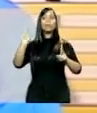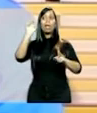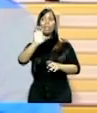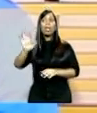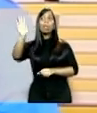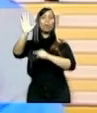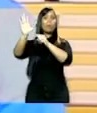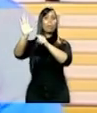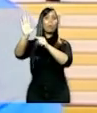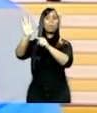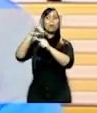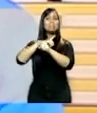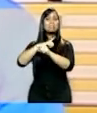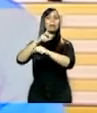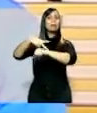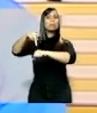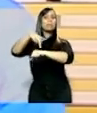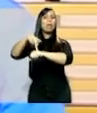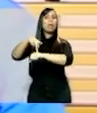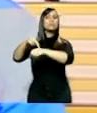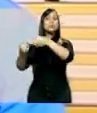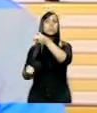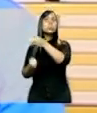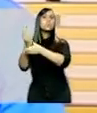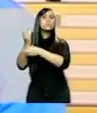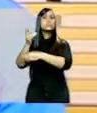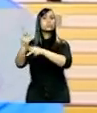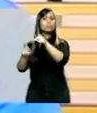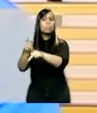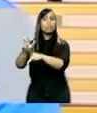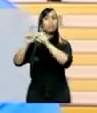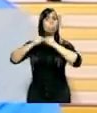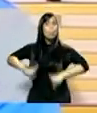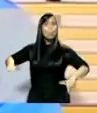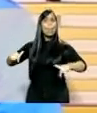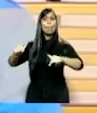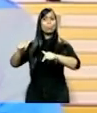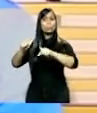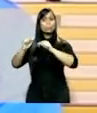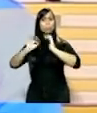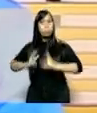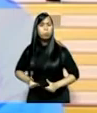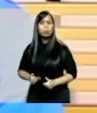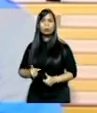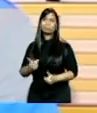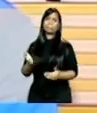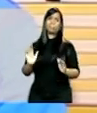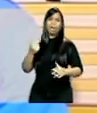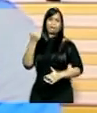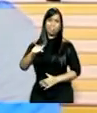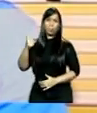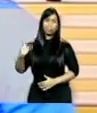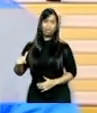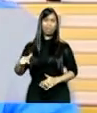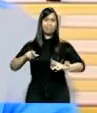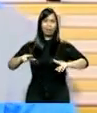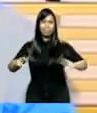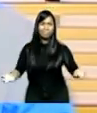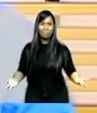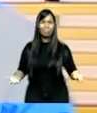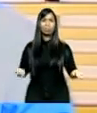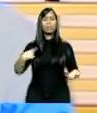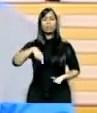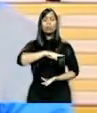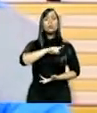por exemplo, possui países cuja origem do povo é pura. Não existe isso, né? Mas, infelizmente, nós herdamos